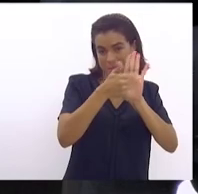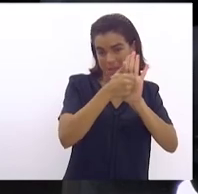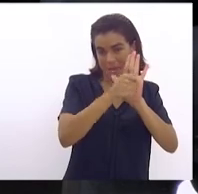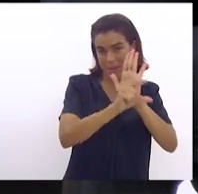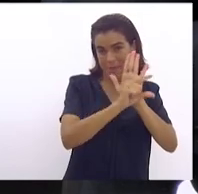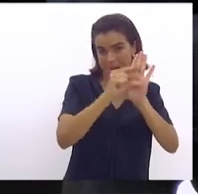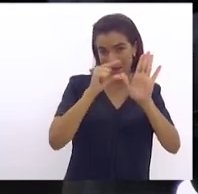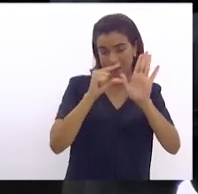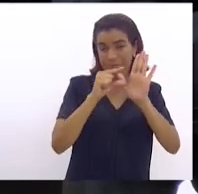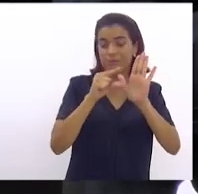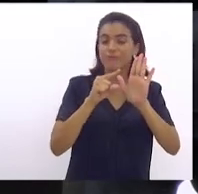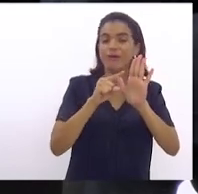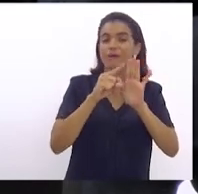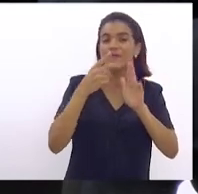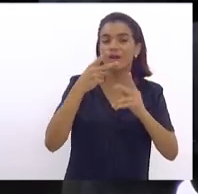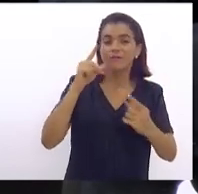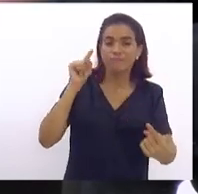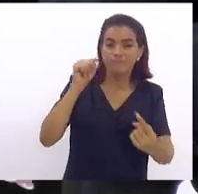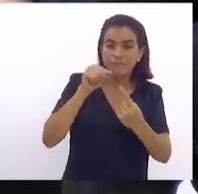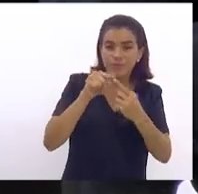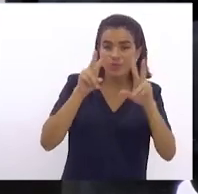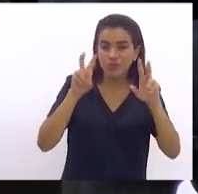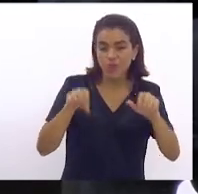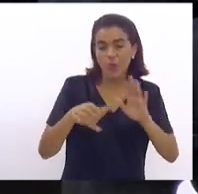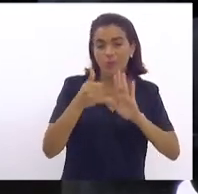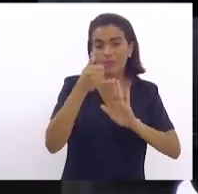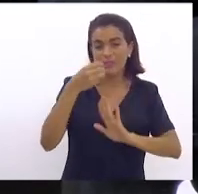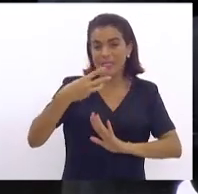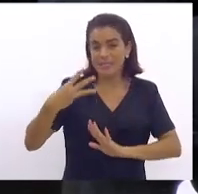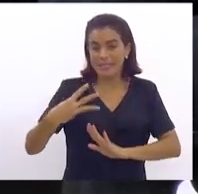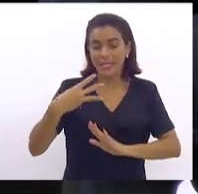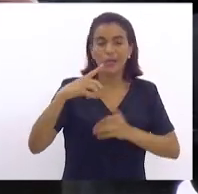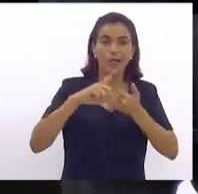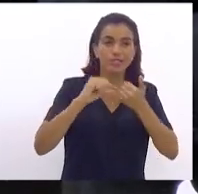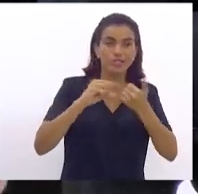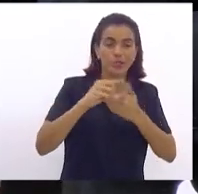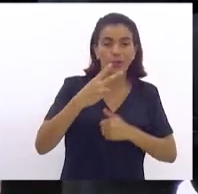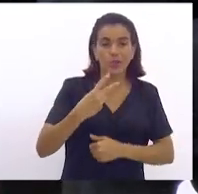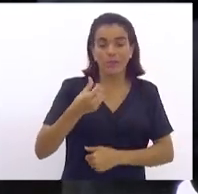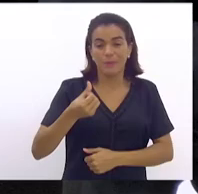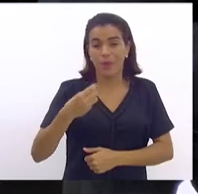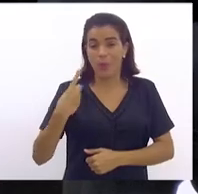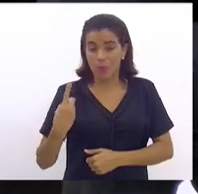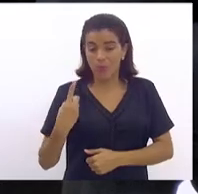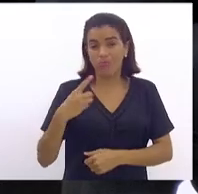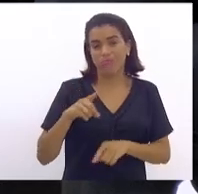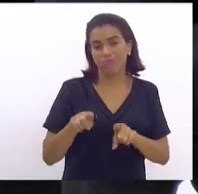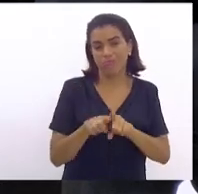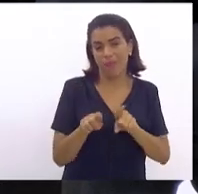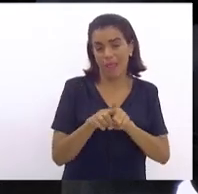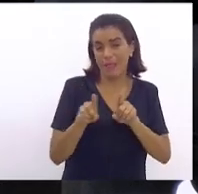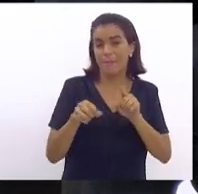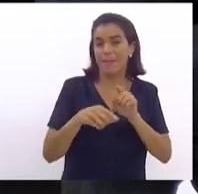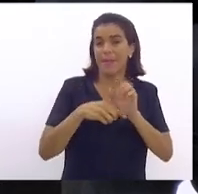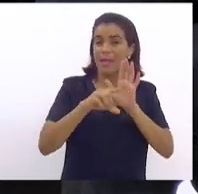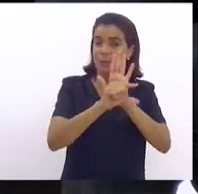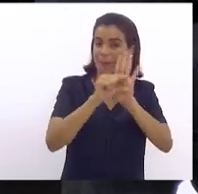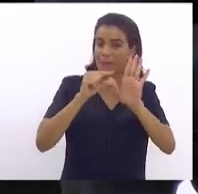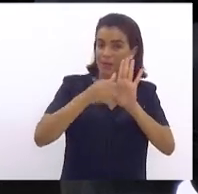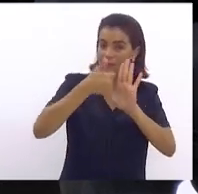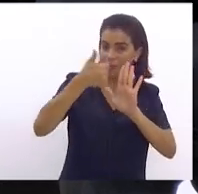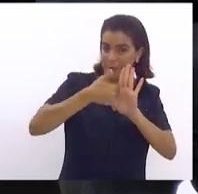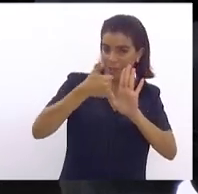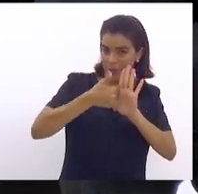porque faz menção, o inciso 3º do artigo 261, é o inciso 3º do parágrafo 1º do